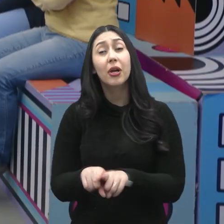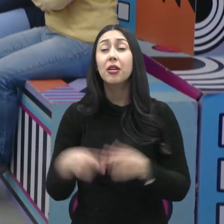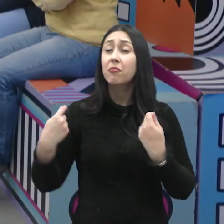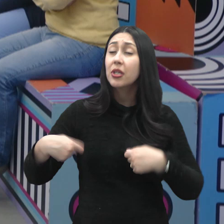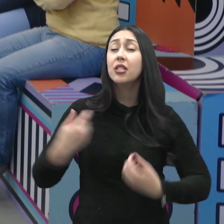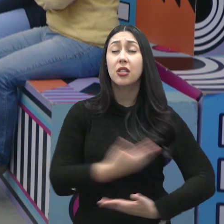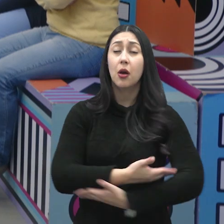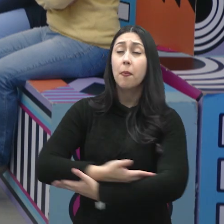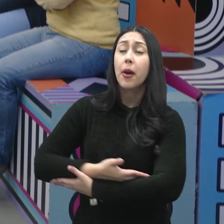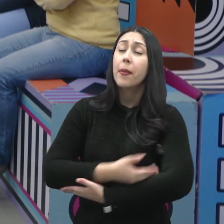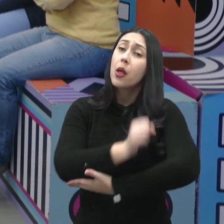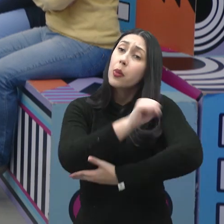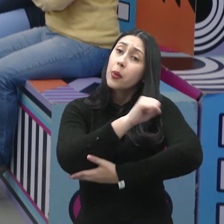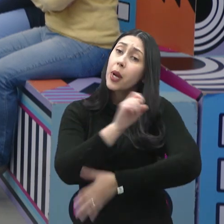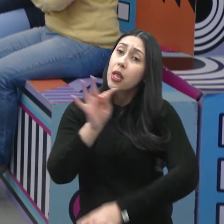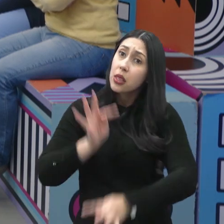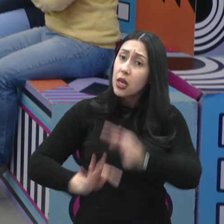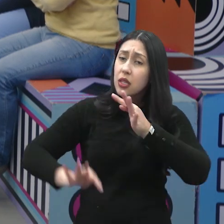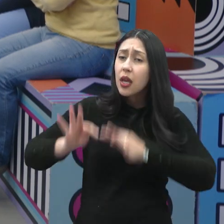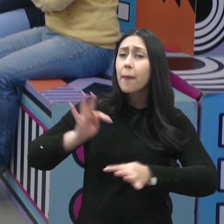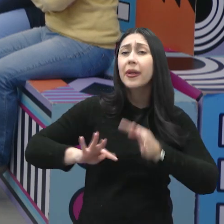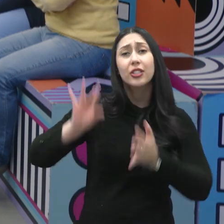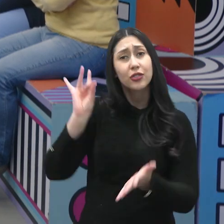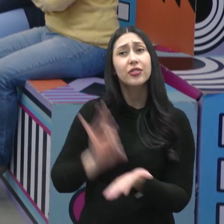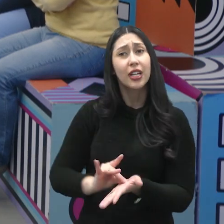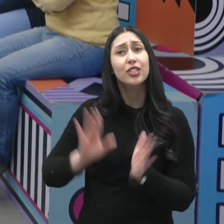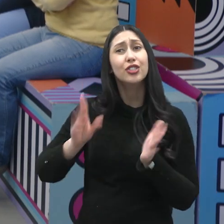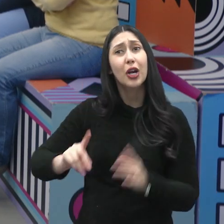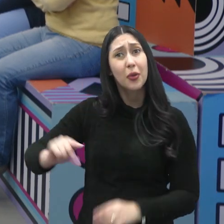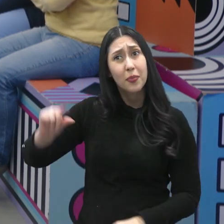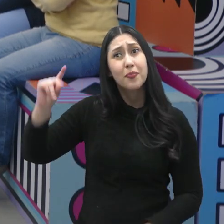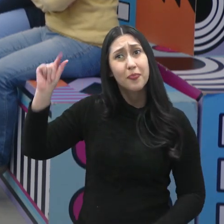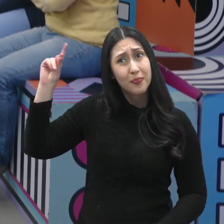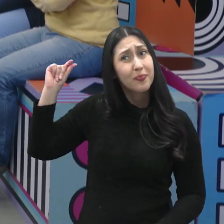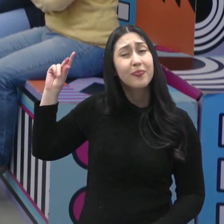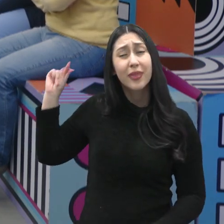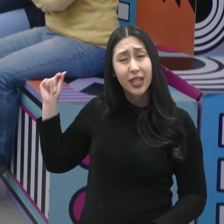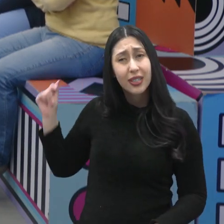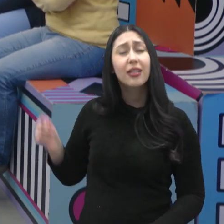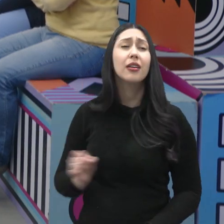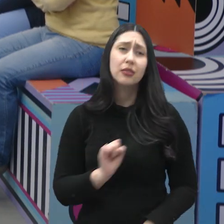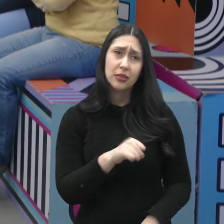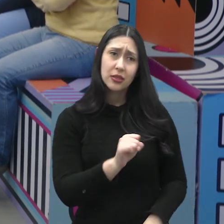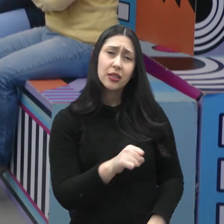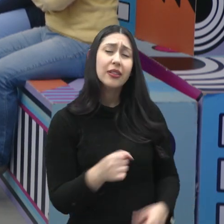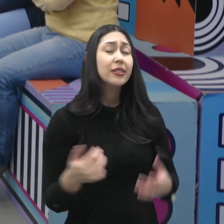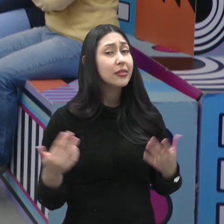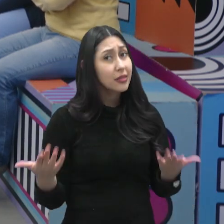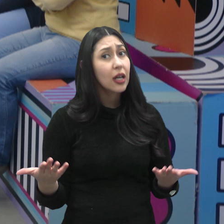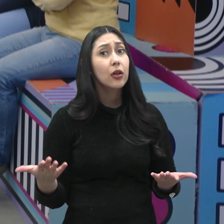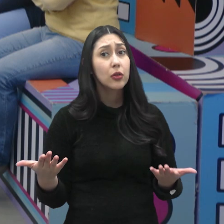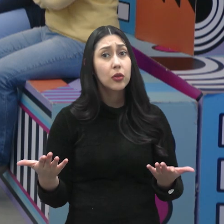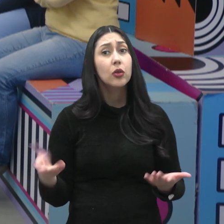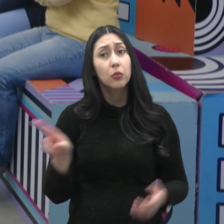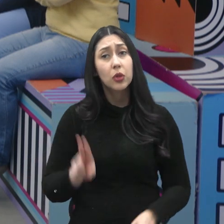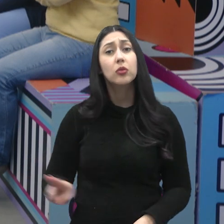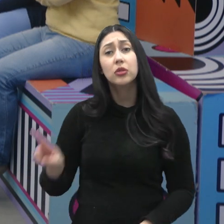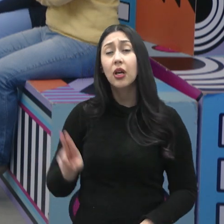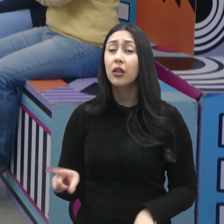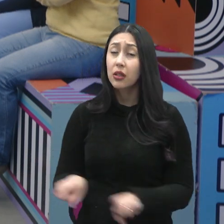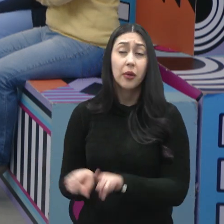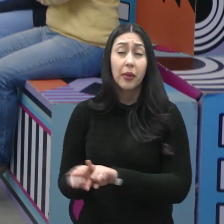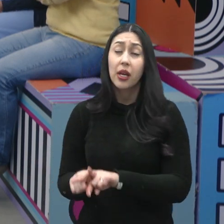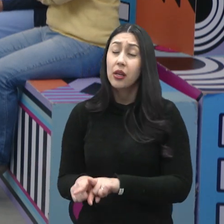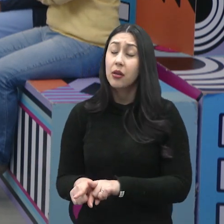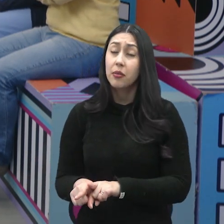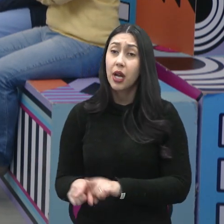mesmo, reais, que são usados bonecos para isso, Sim, né? Isso há sim, muito tempo atrás, né? sim. Não é de agora, né? Não. Então, isso é usado, né? Para lidar Tem com